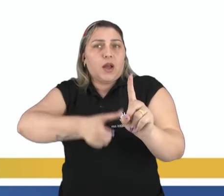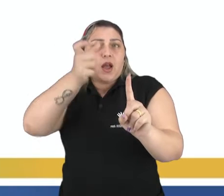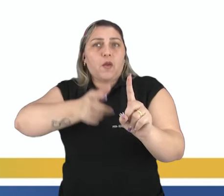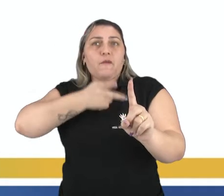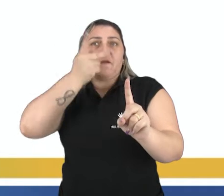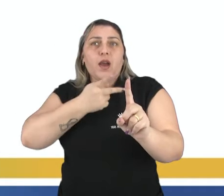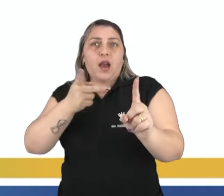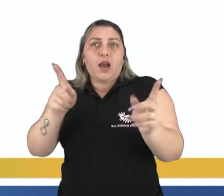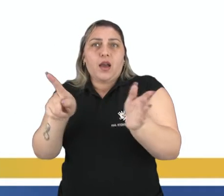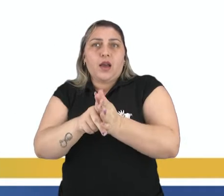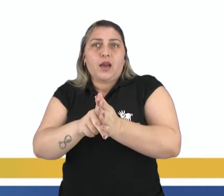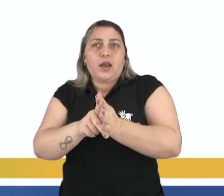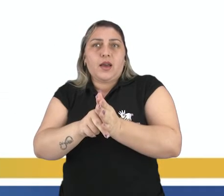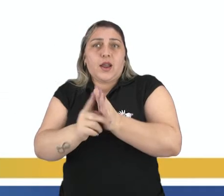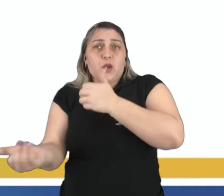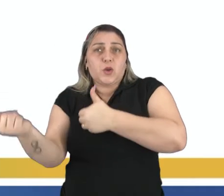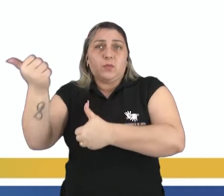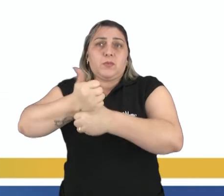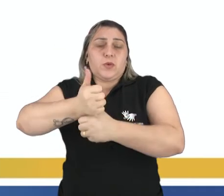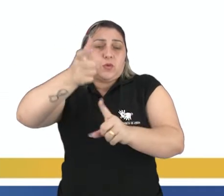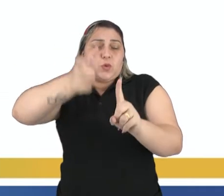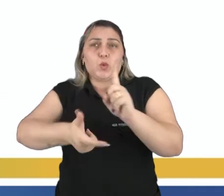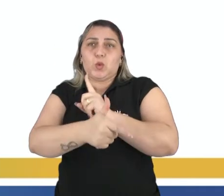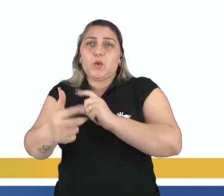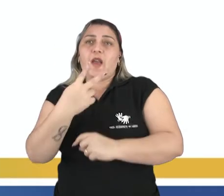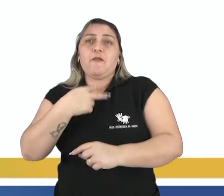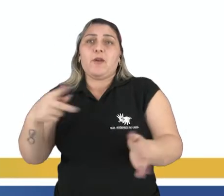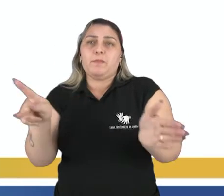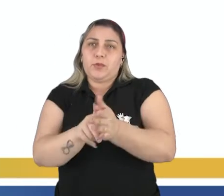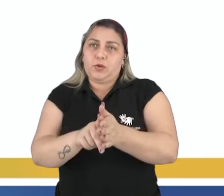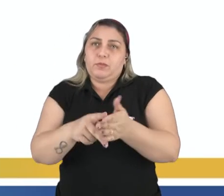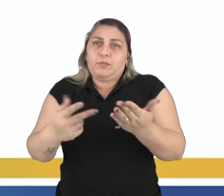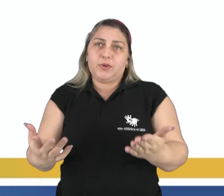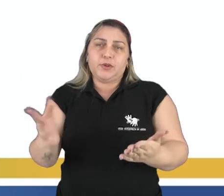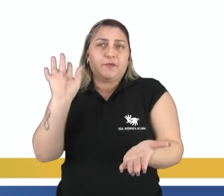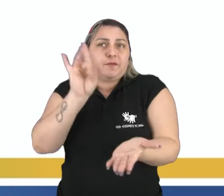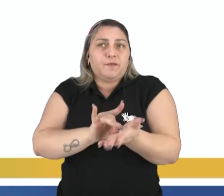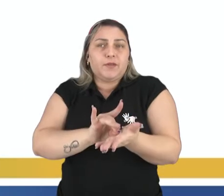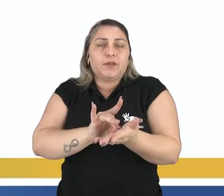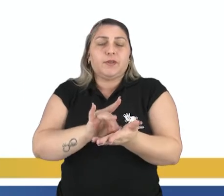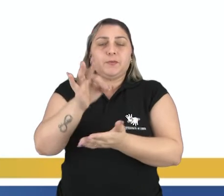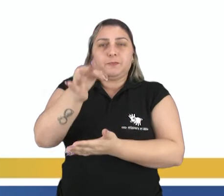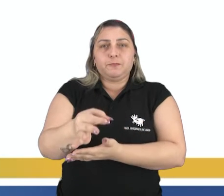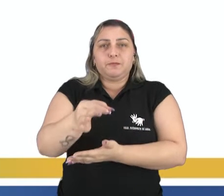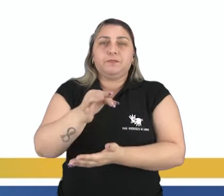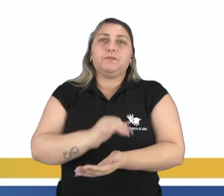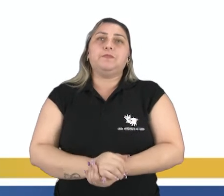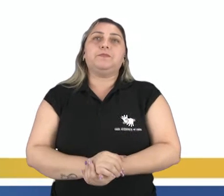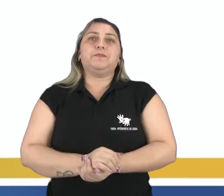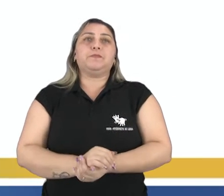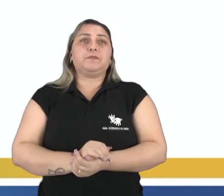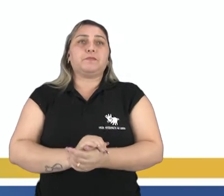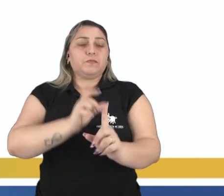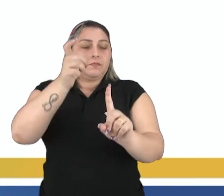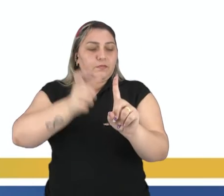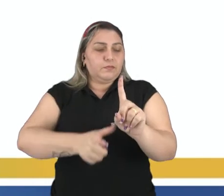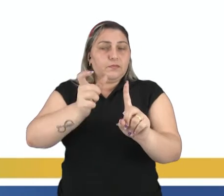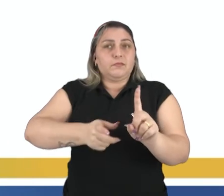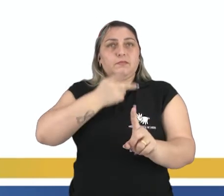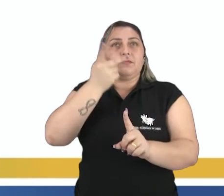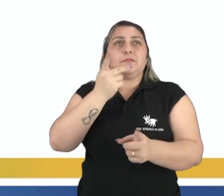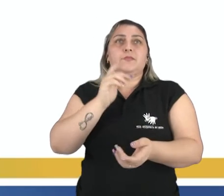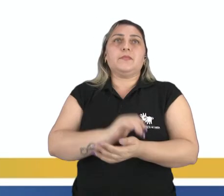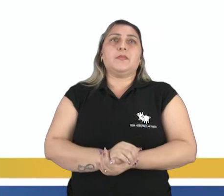pelo personagem, né? O personagem ali não tem uma voz ativa, de fato, certo? O narrador é quem fala por ele. Vamos